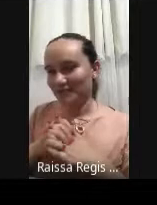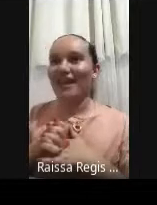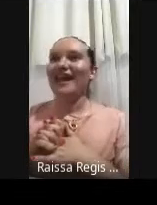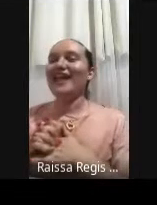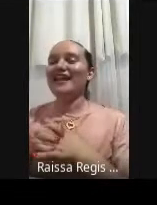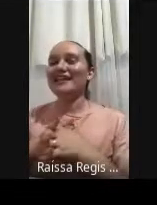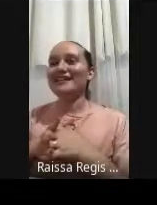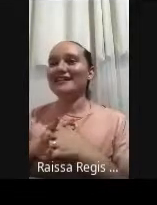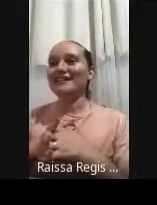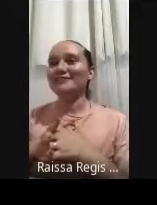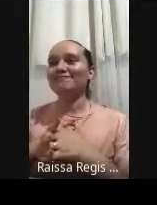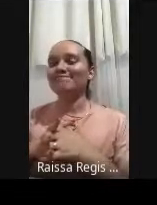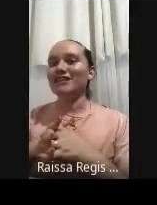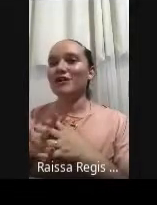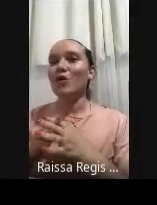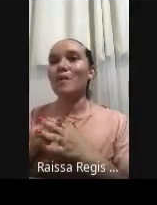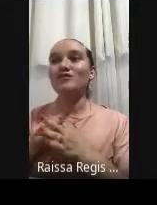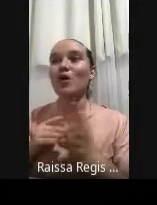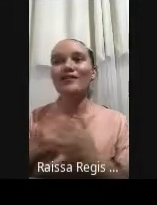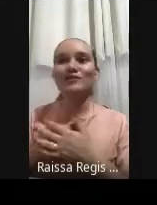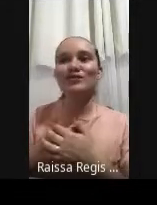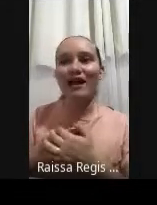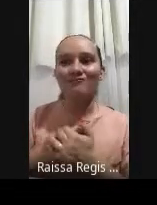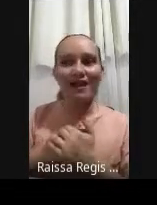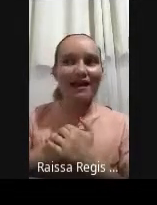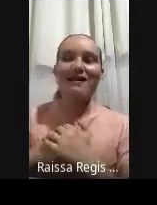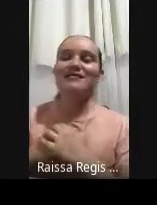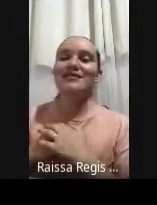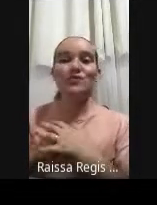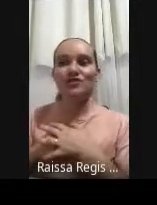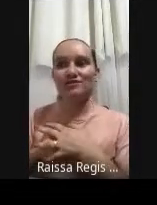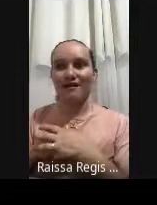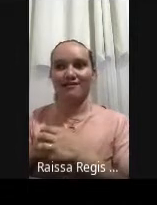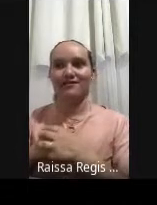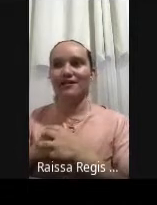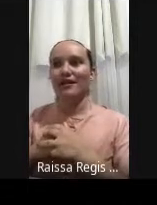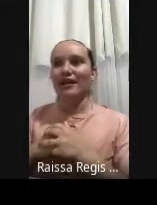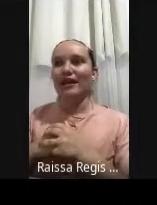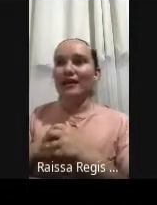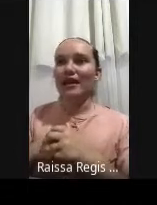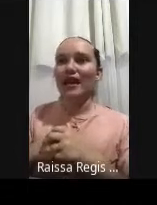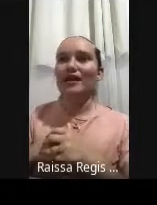Valerie, ela começou a estudar as línguas de sinais.